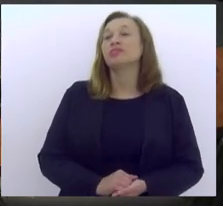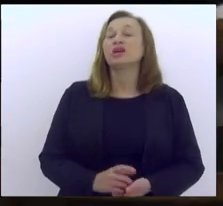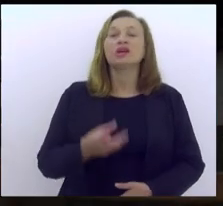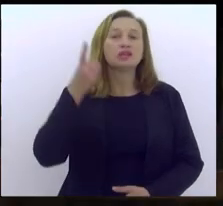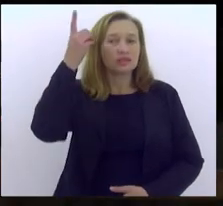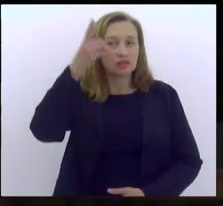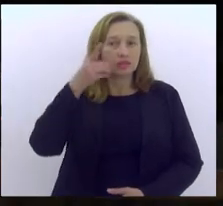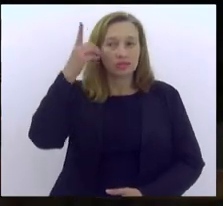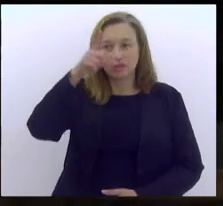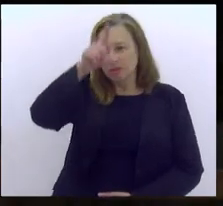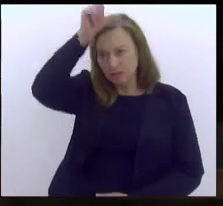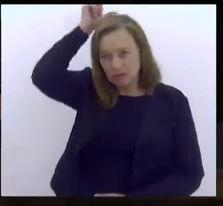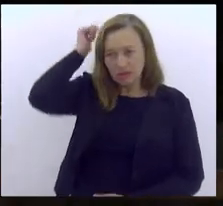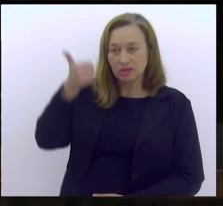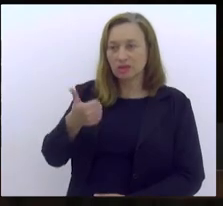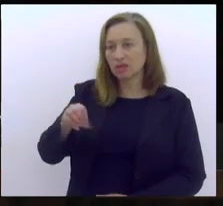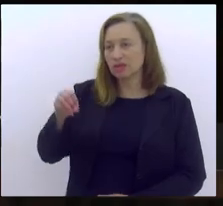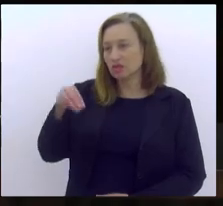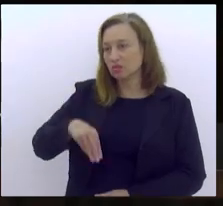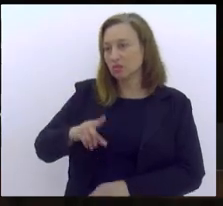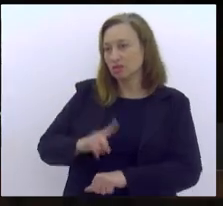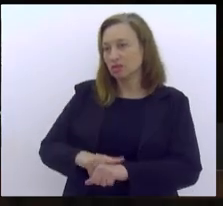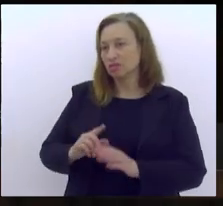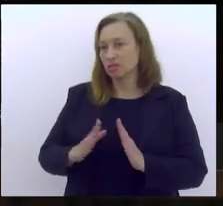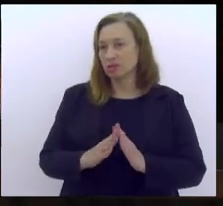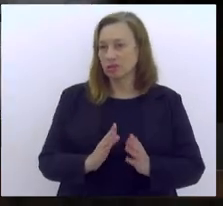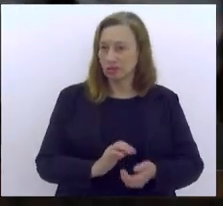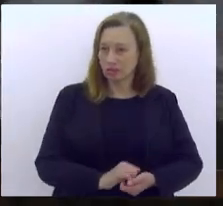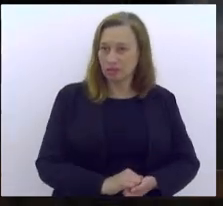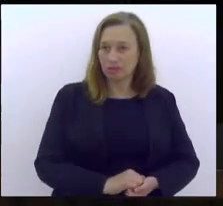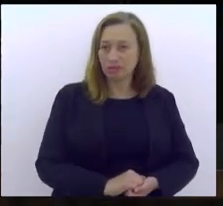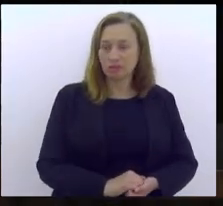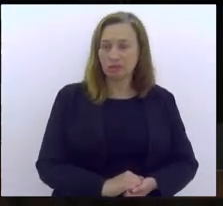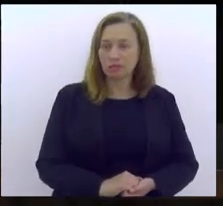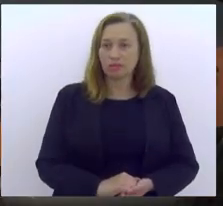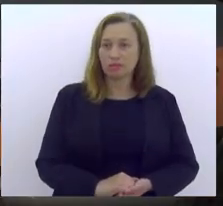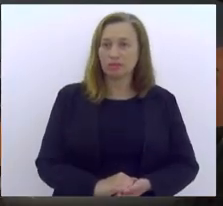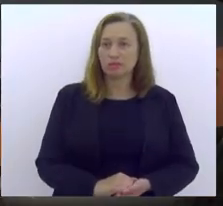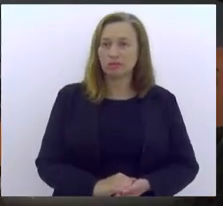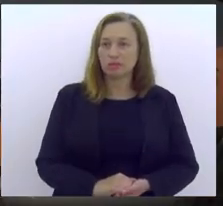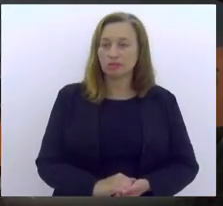Deputado Luiz Paulo, Vossa Excelência dispõe de 10 minutos de regimentais.